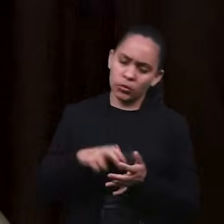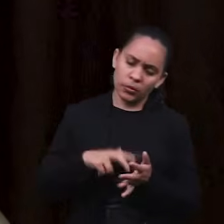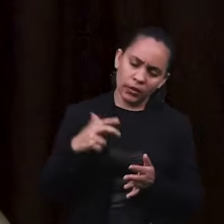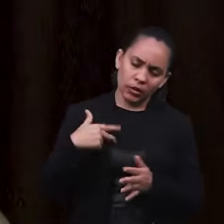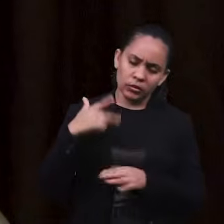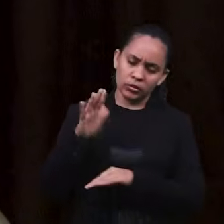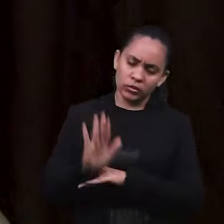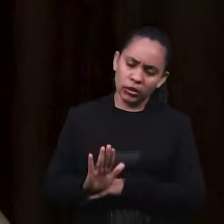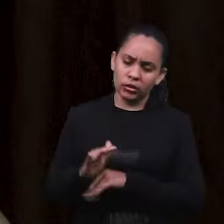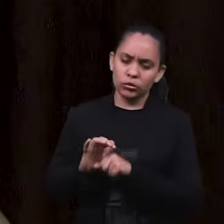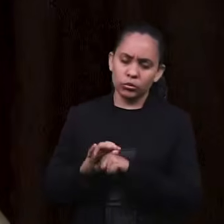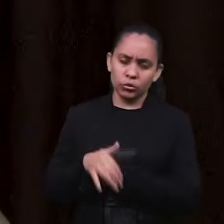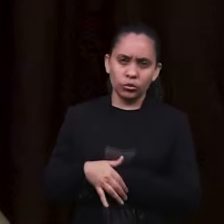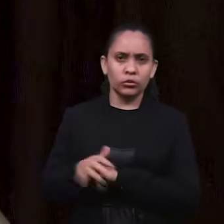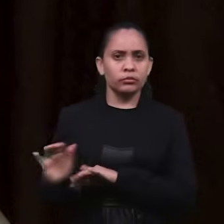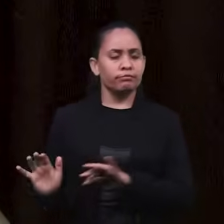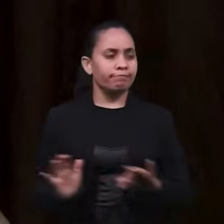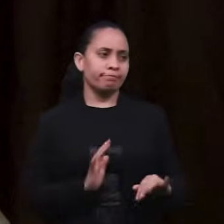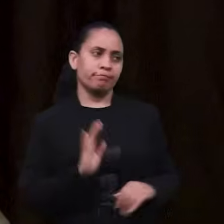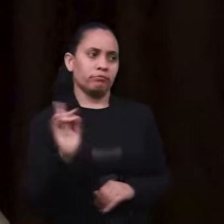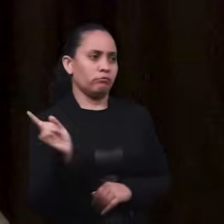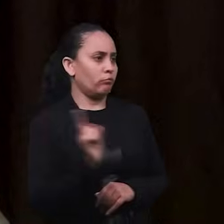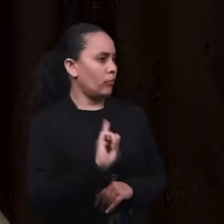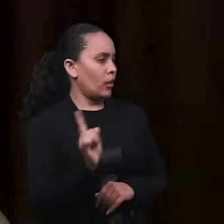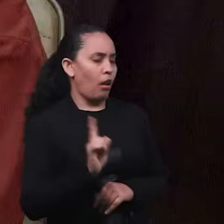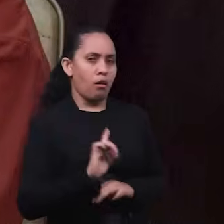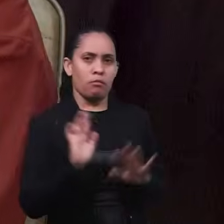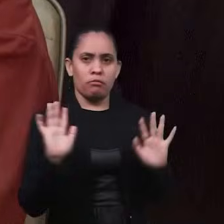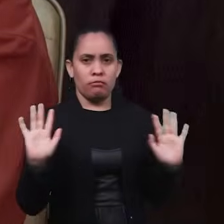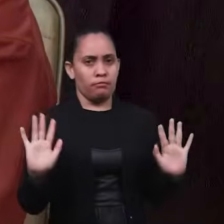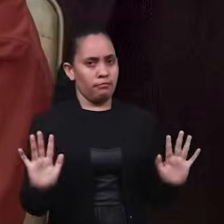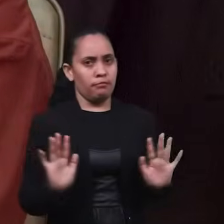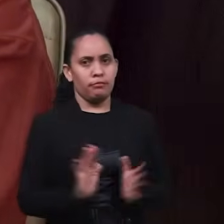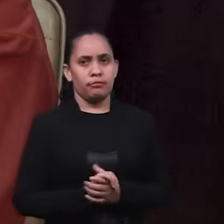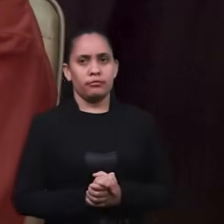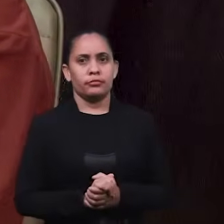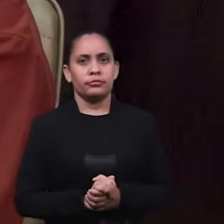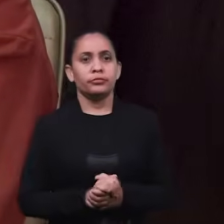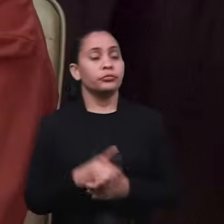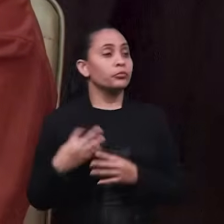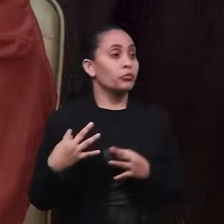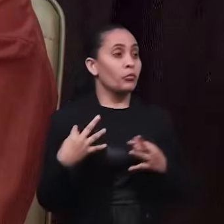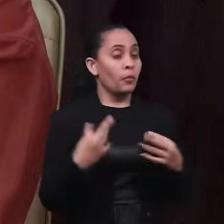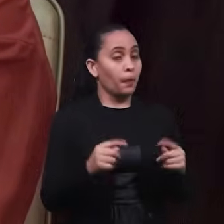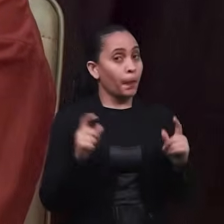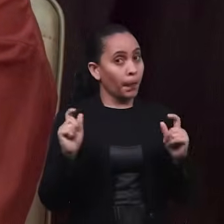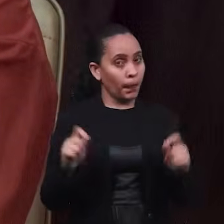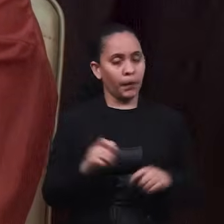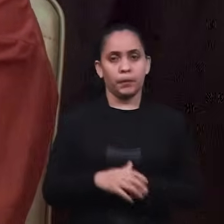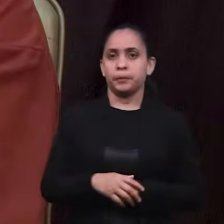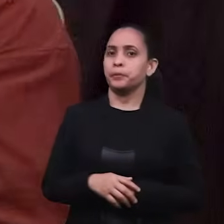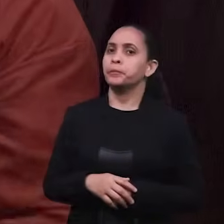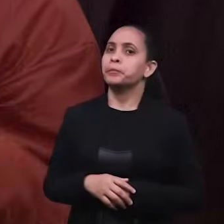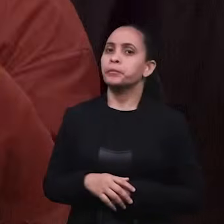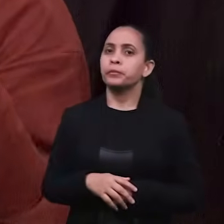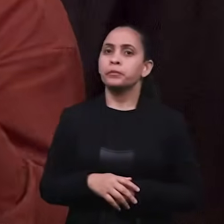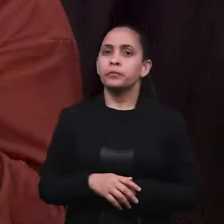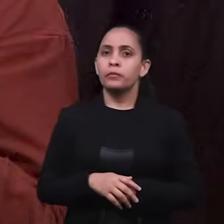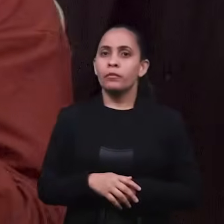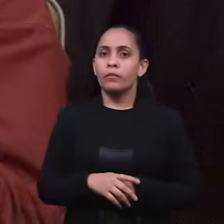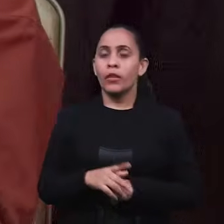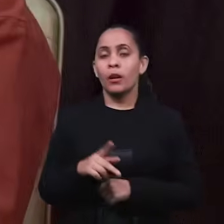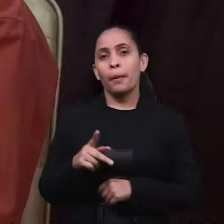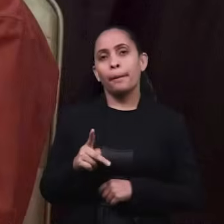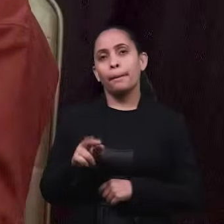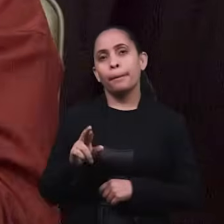de tarde, de noite? Não Depende. Depende. Assim, todo probiótico, se a gente for pensar nele